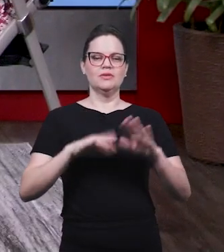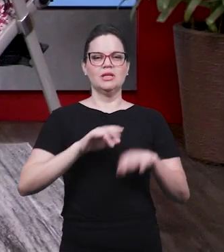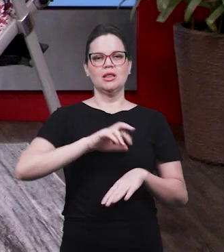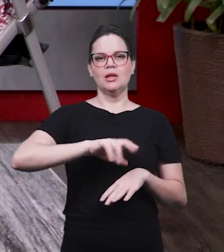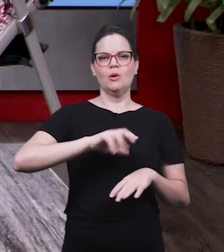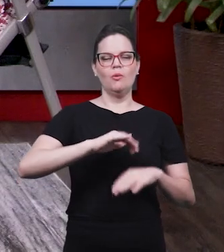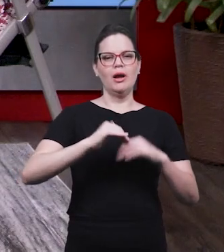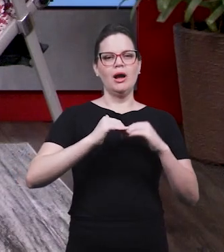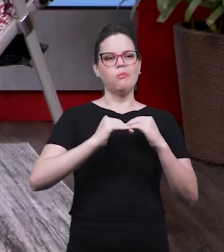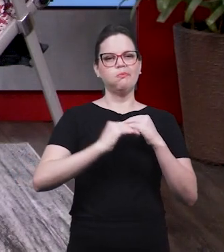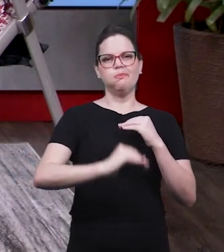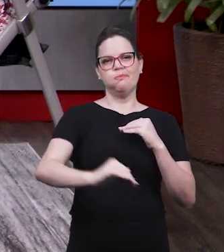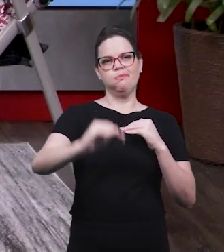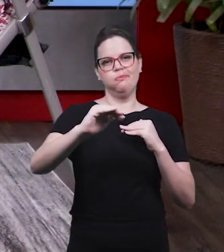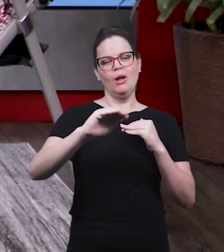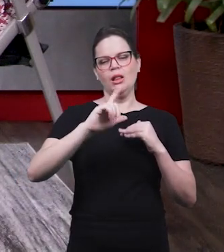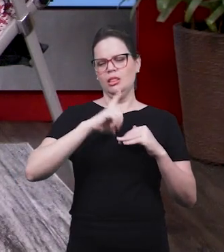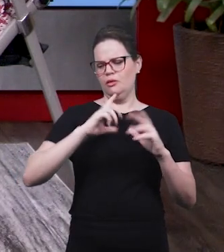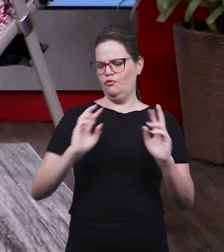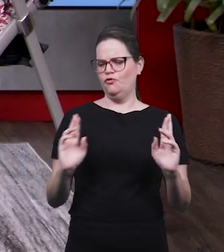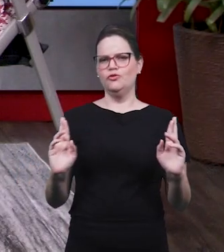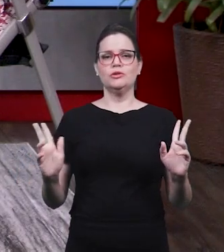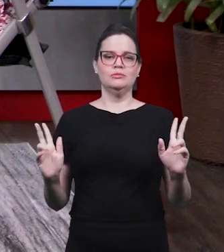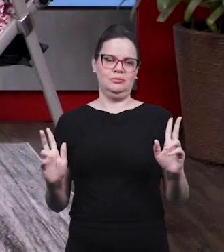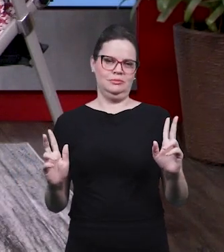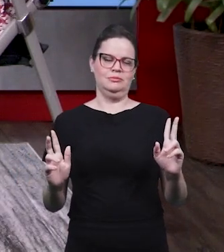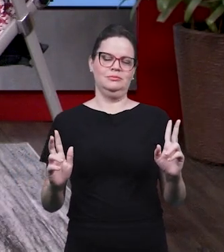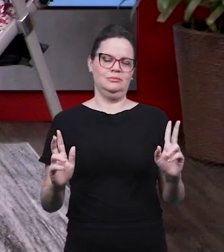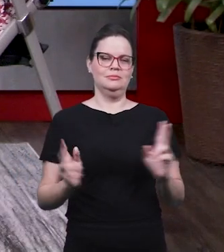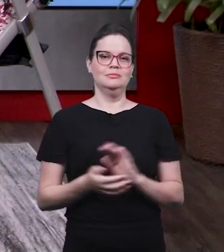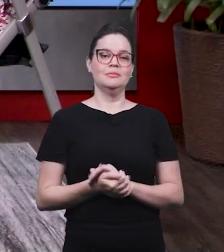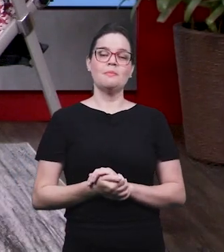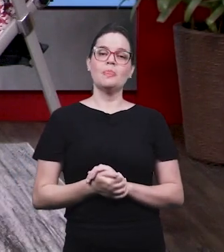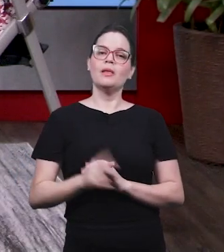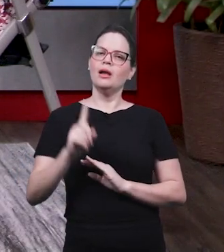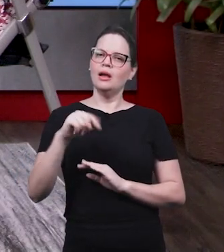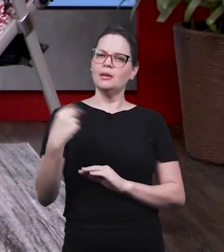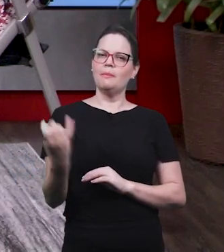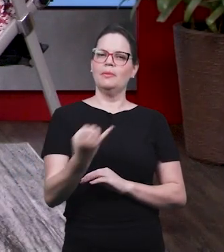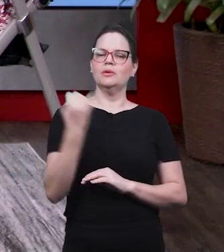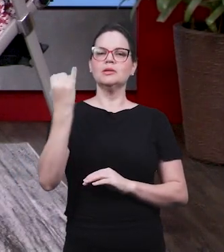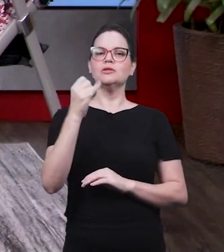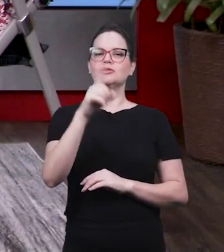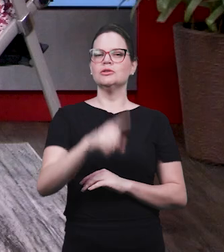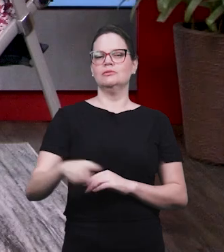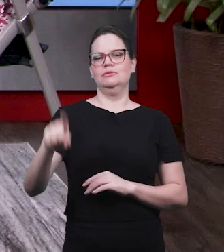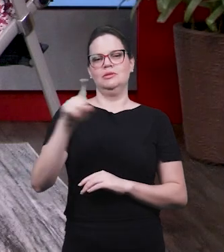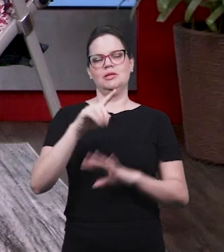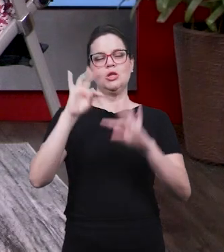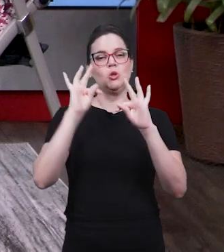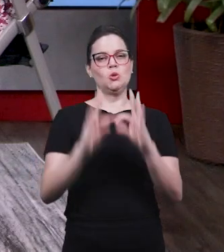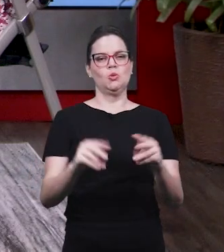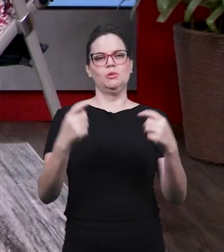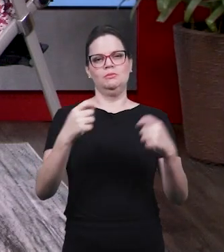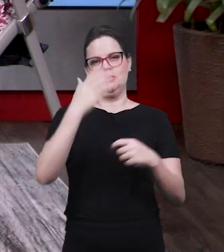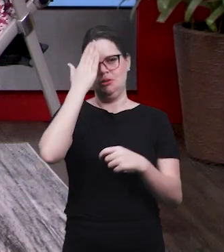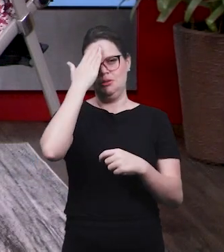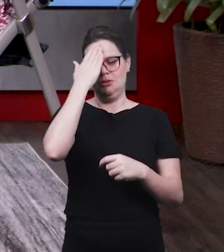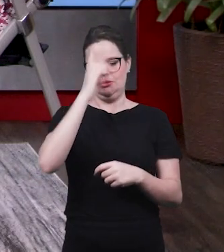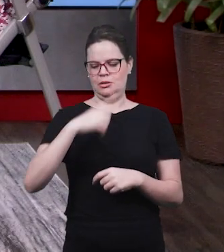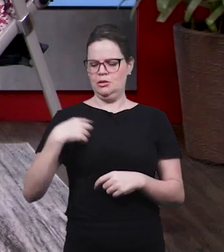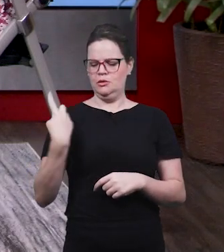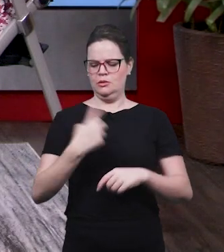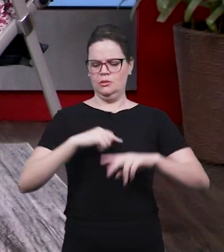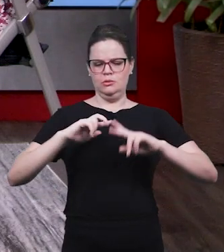foge dos marcos do desenvolvimento. Então é importante que todos entendam que, claro que nós somos seres humanos,